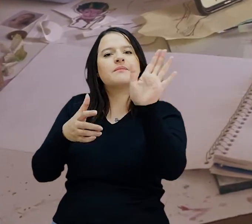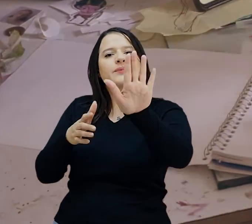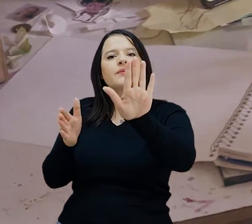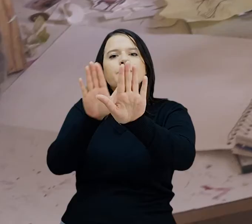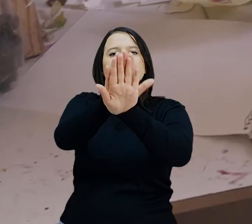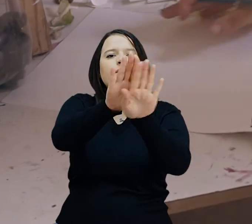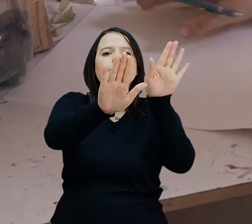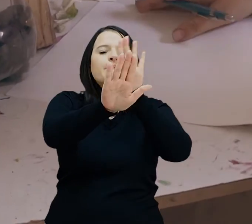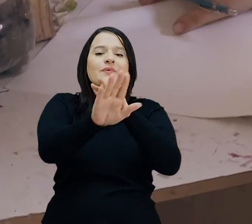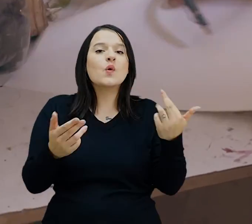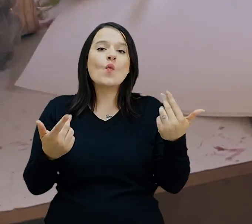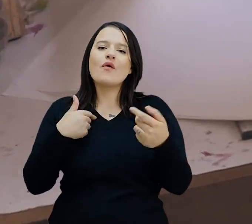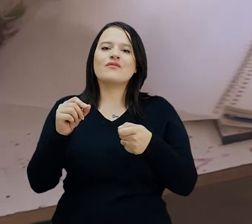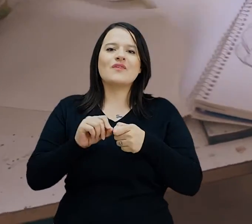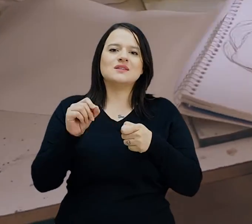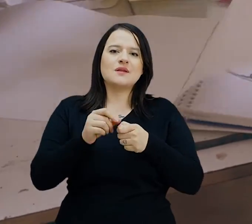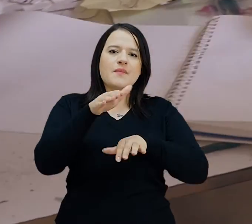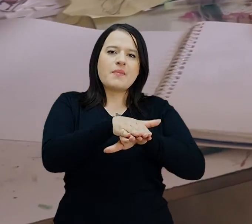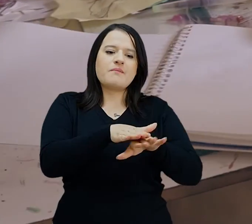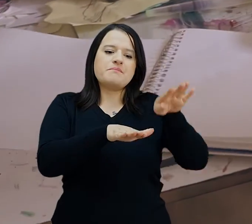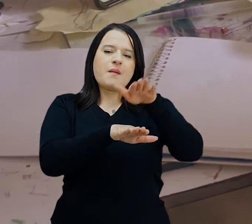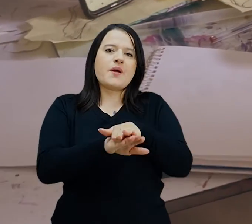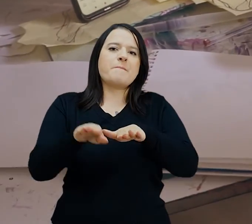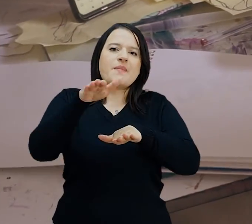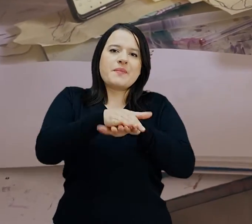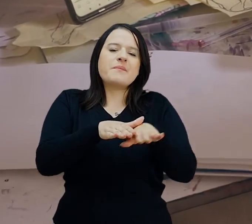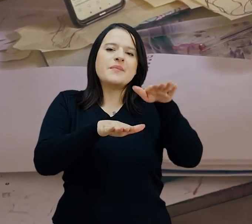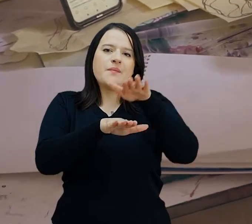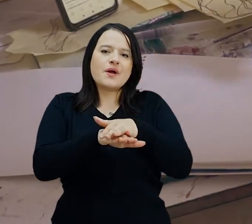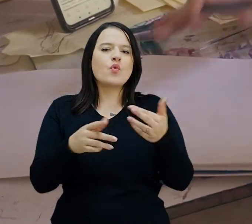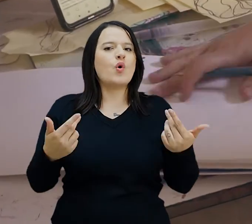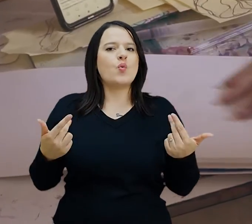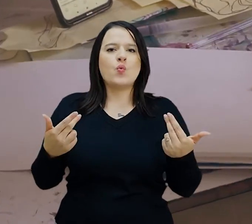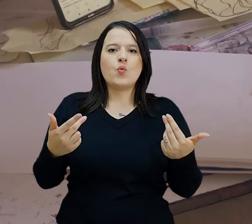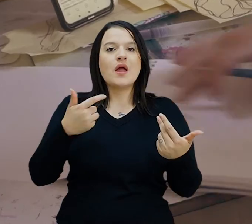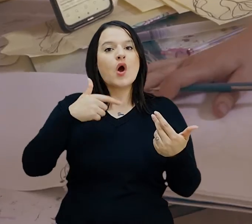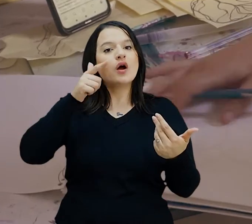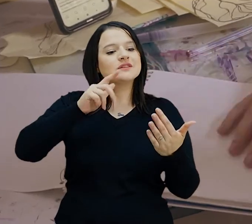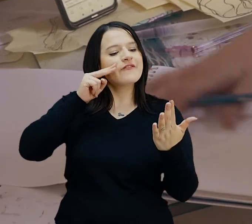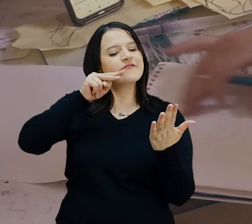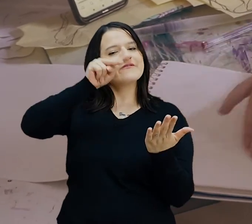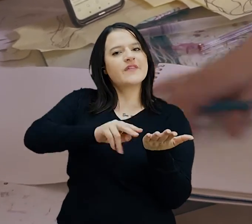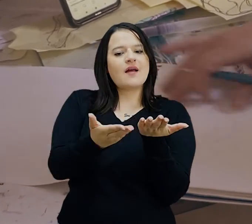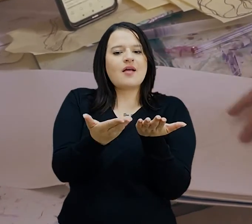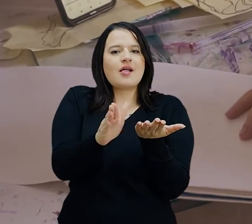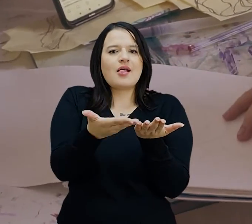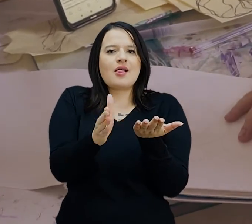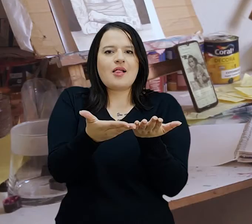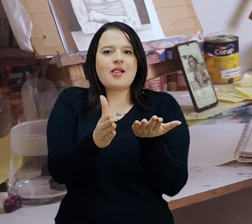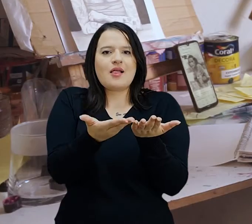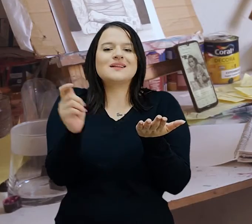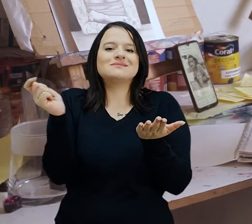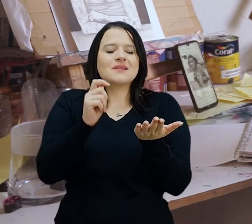vai sobrepondo, que é exatamente o que eu vou fazer aqui. Eu vou pegar e vou colocar uma folha em cima do meu desenho, uma folha que eu consiga